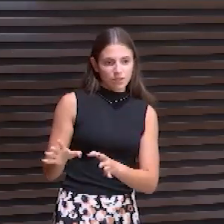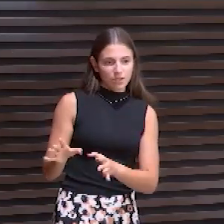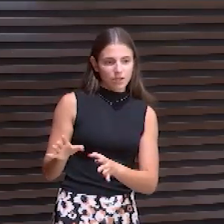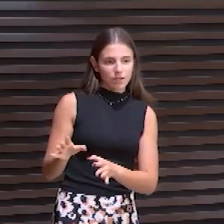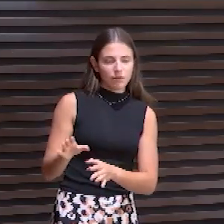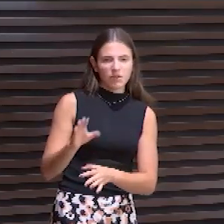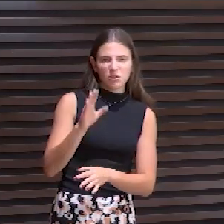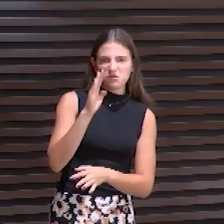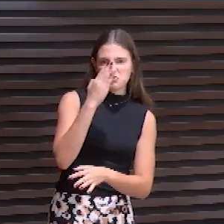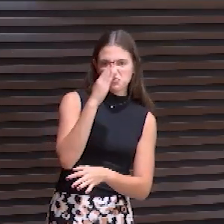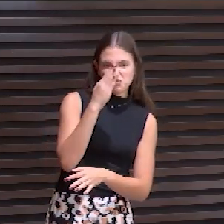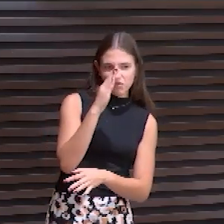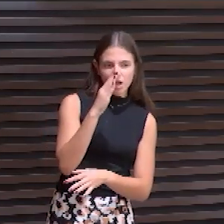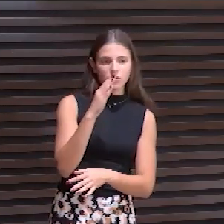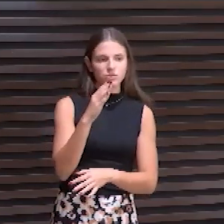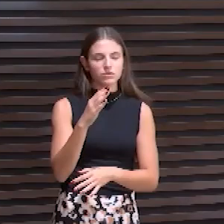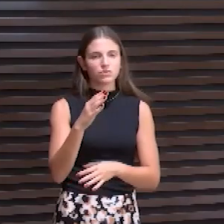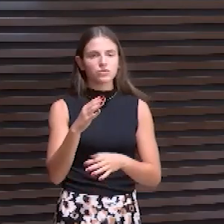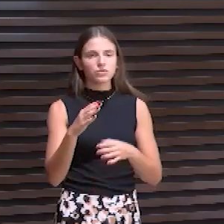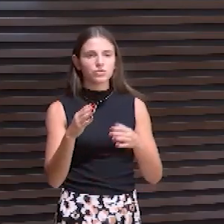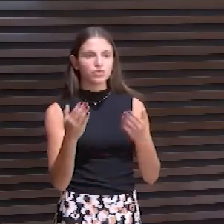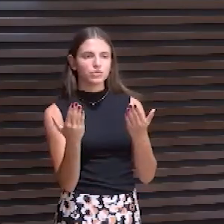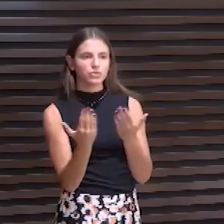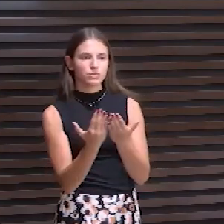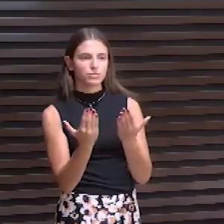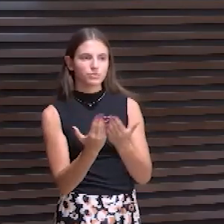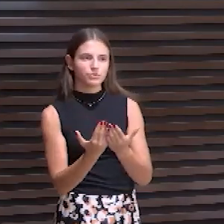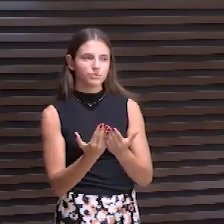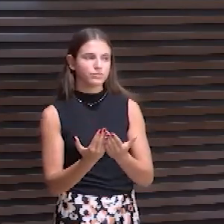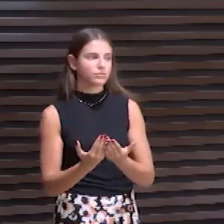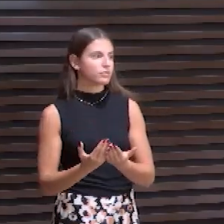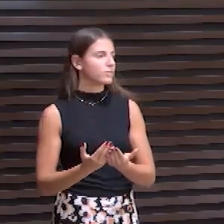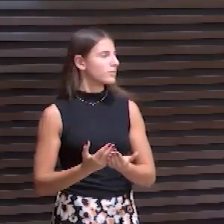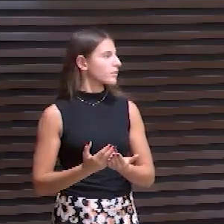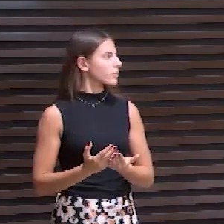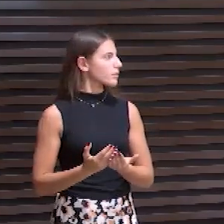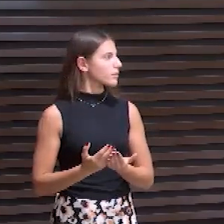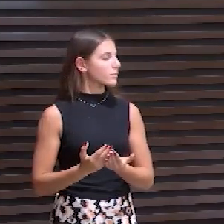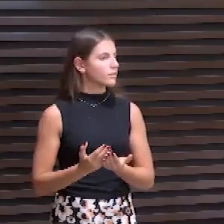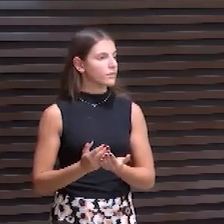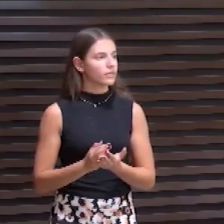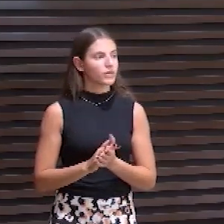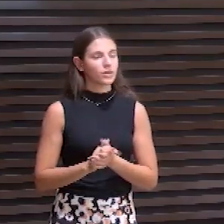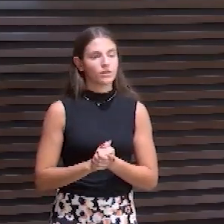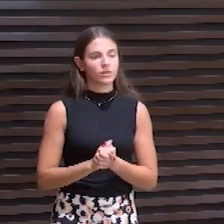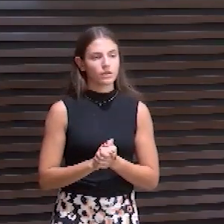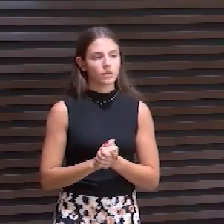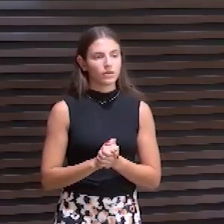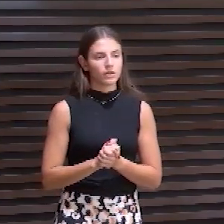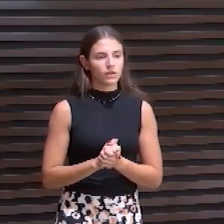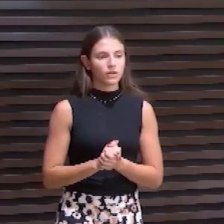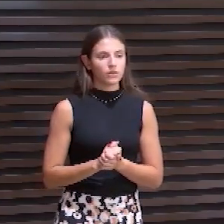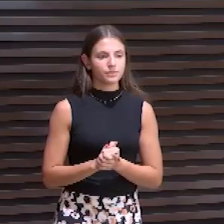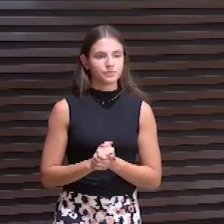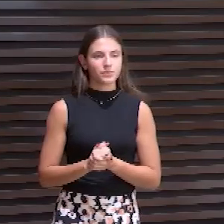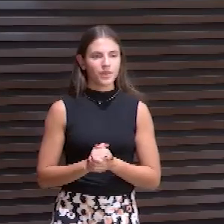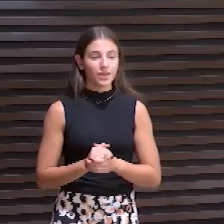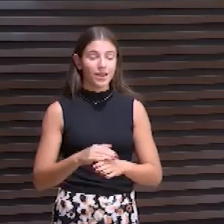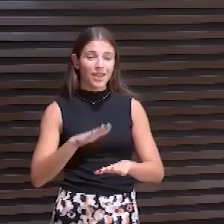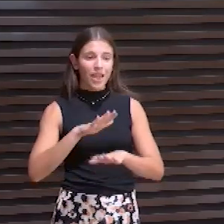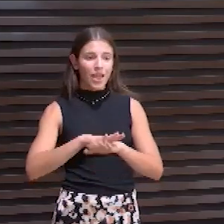É mais duro. É muito mais duro para um hipócrita religioso do que para um libertino imoral.